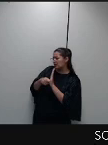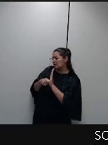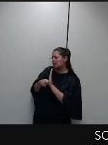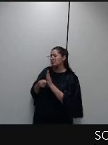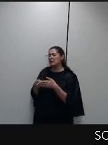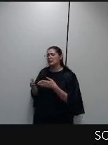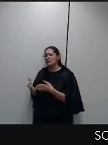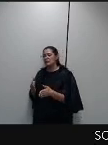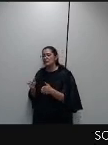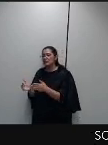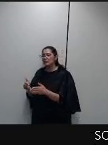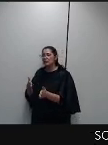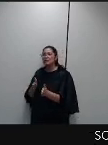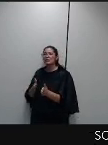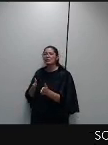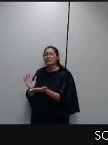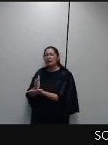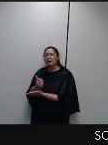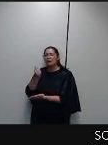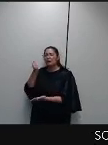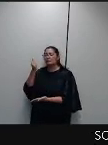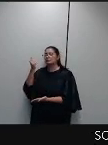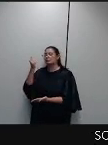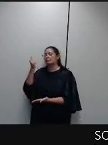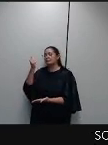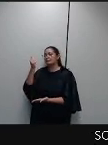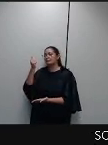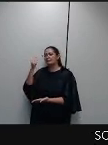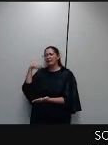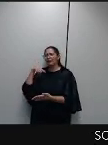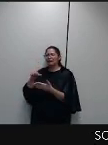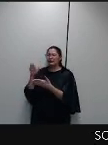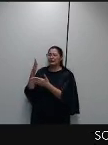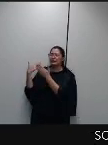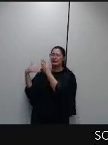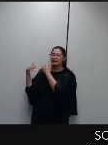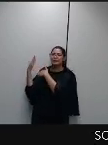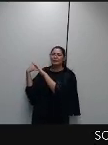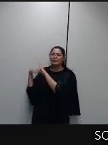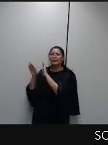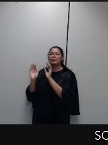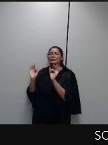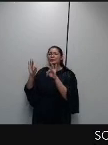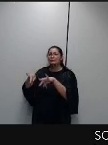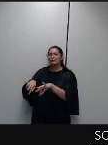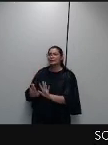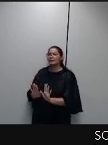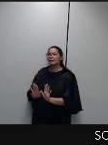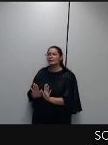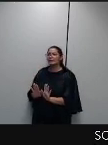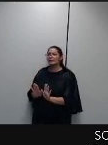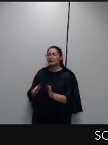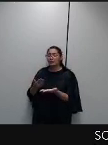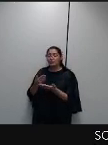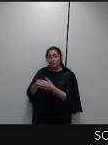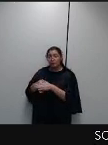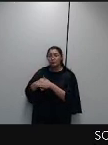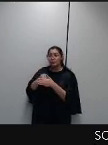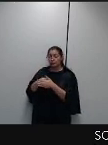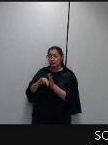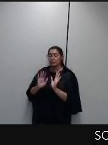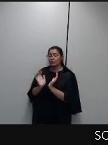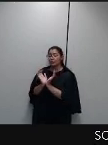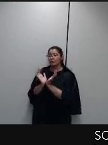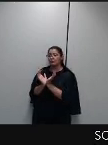a aquele aquele aqueles casos em curso enfim na prazo já vem curso mais aqui